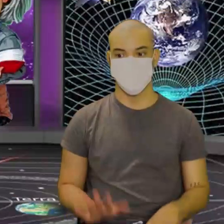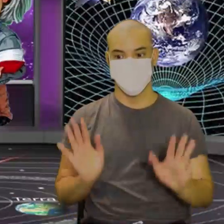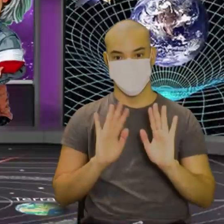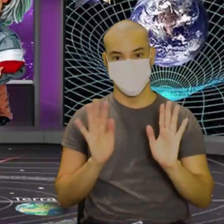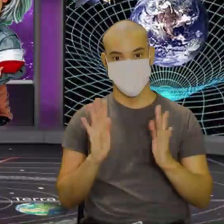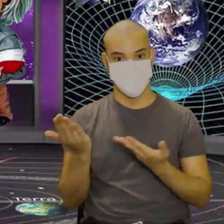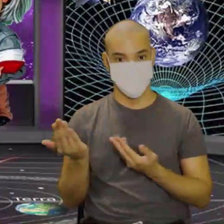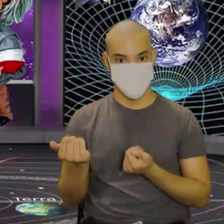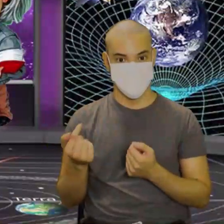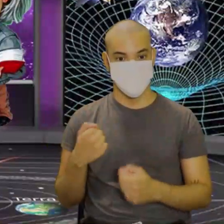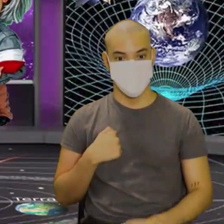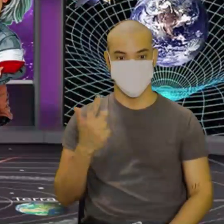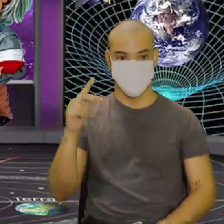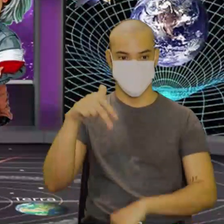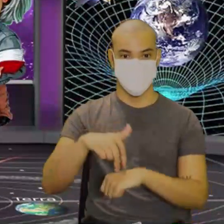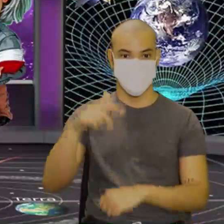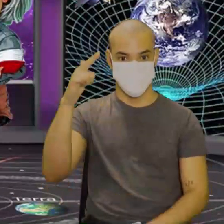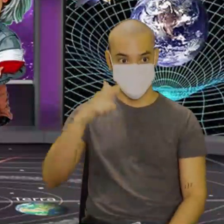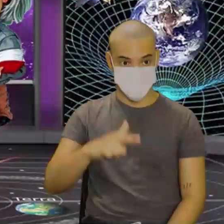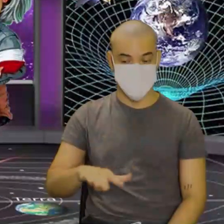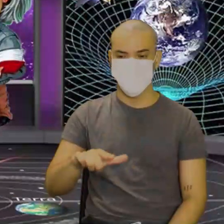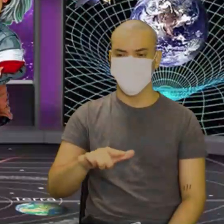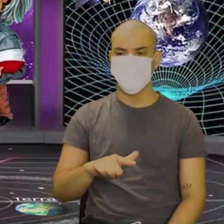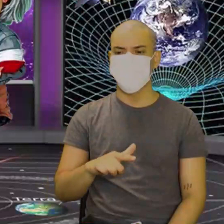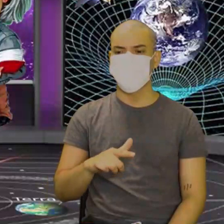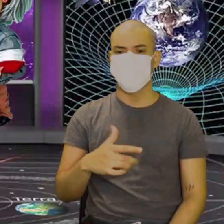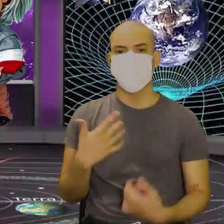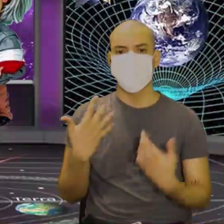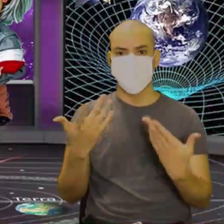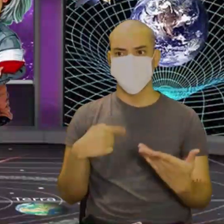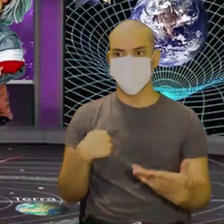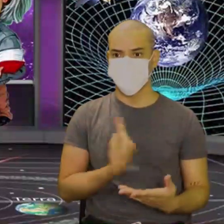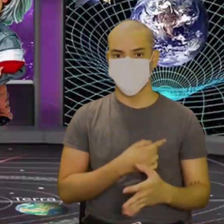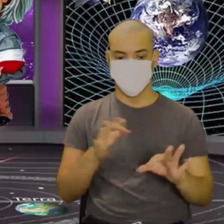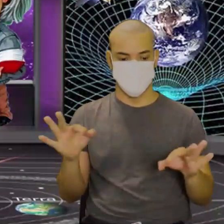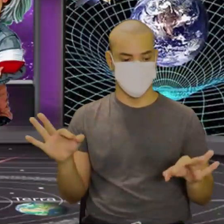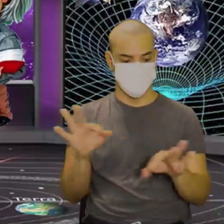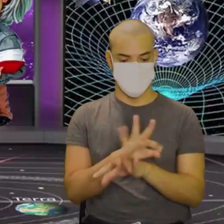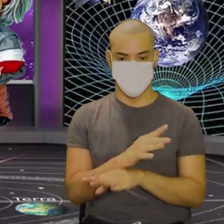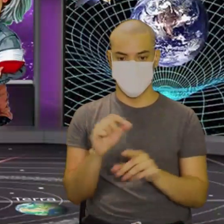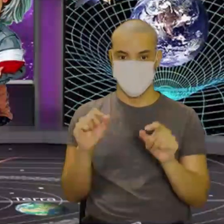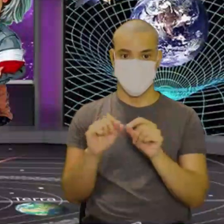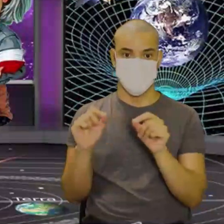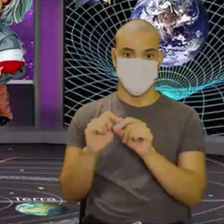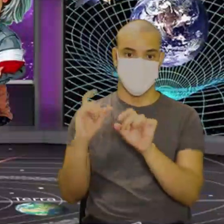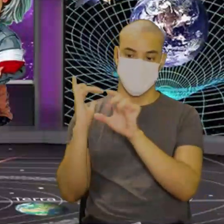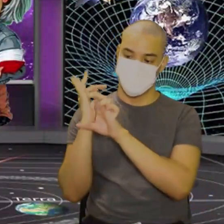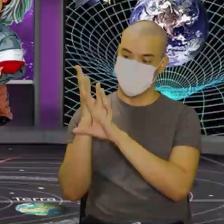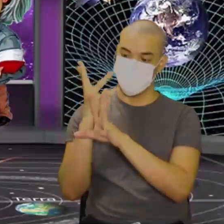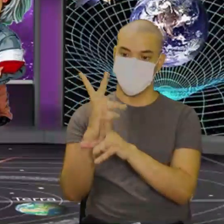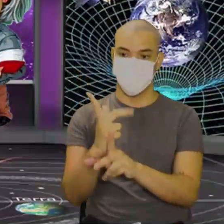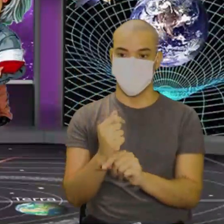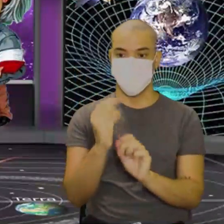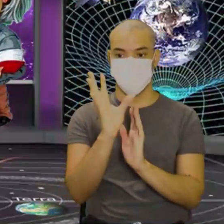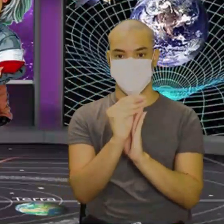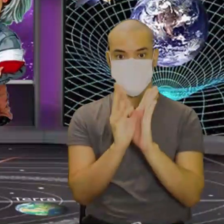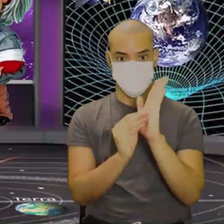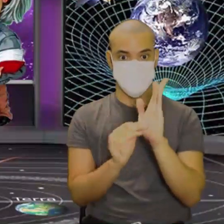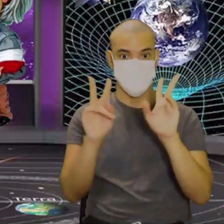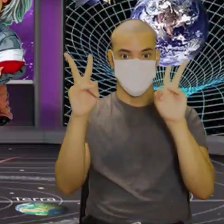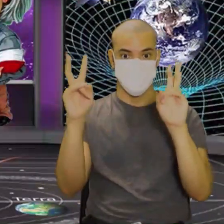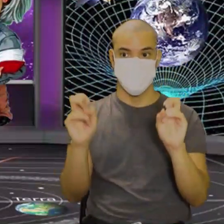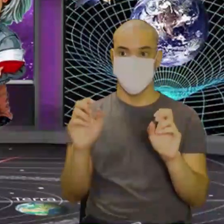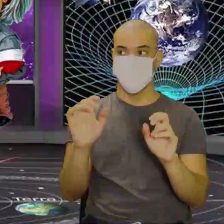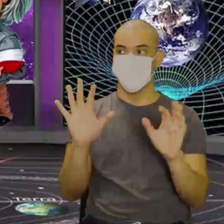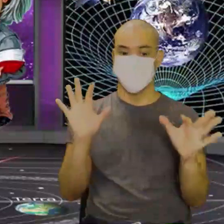Olá, jovens, olha eu aqui novamente. Pessoal, nós acabamos de fazer revisão de conteúdo de física a respeito